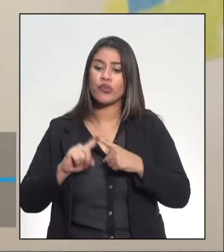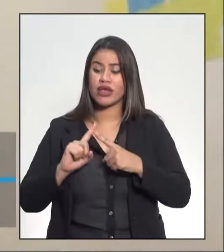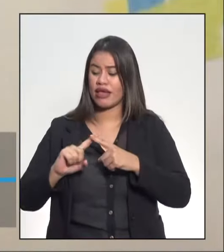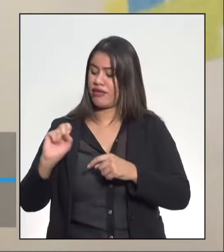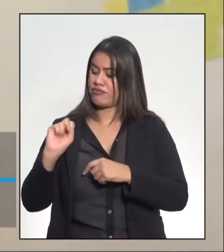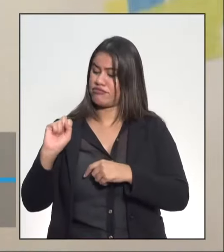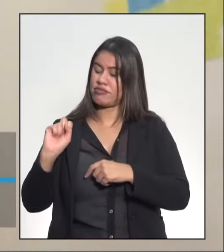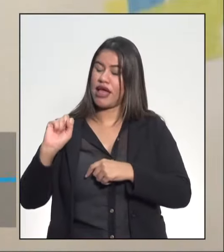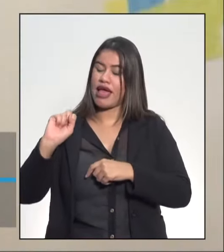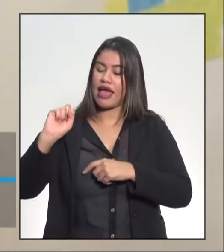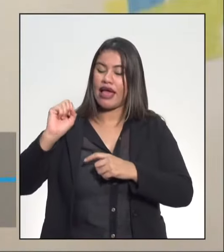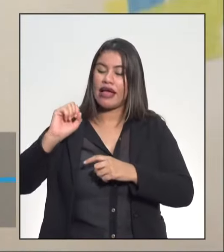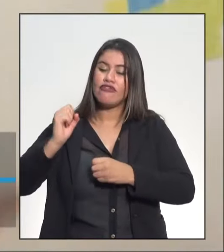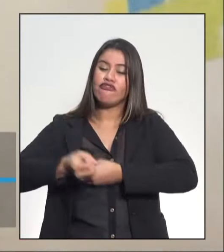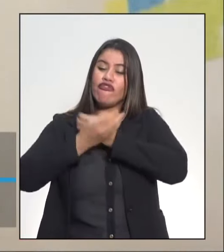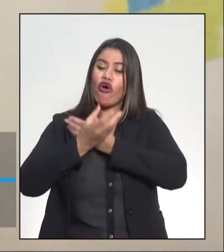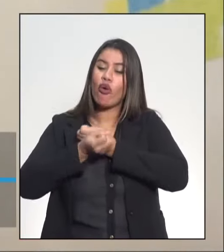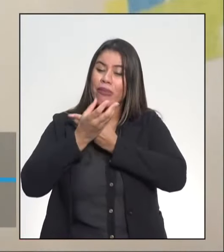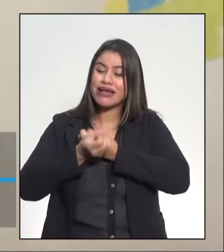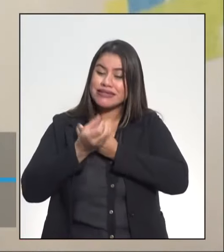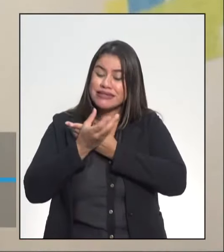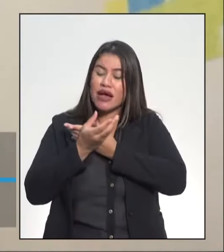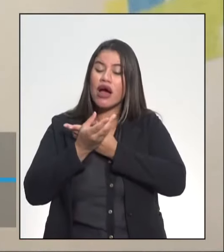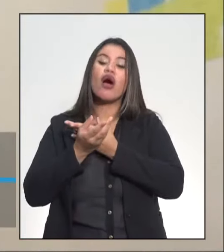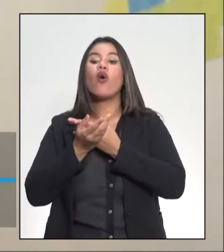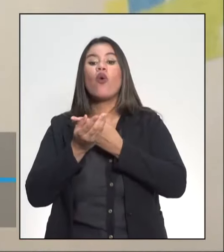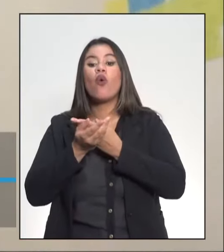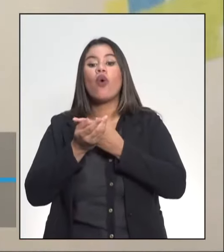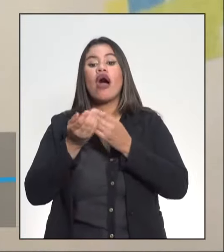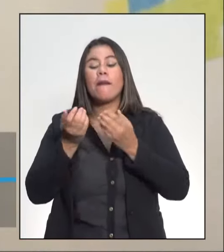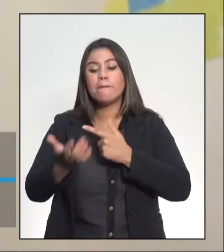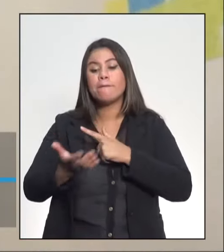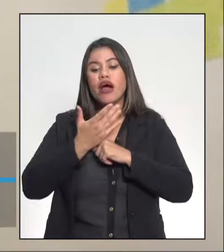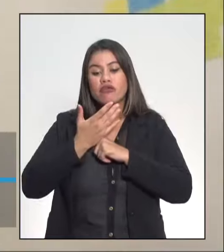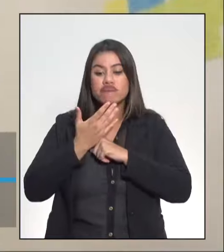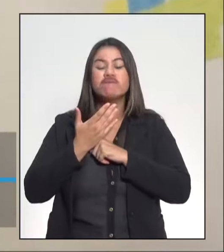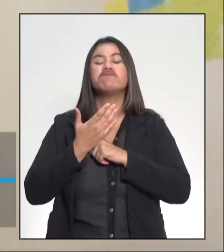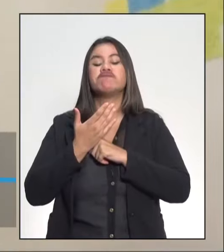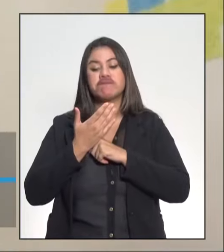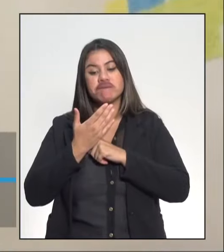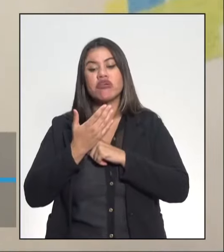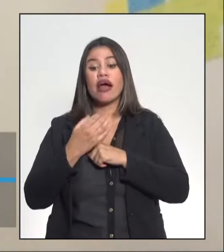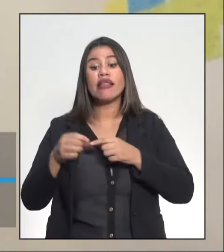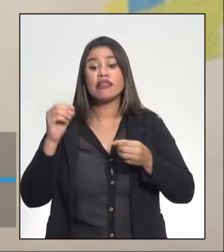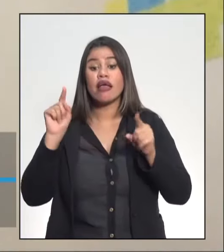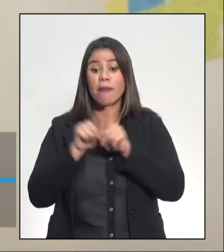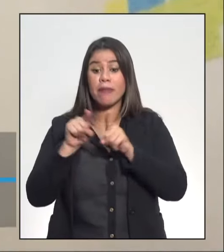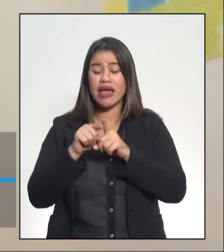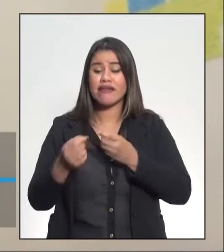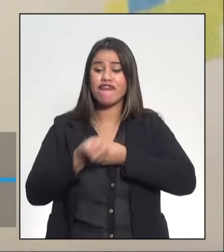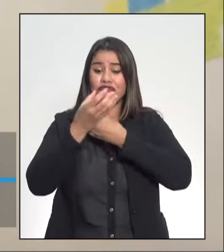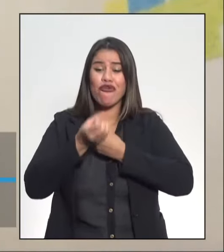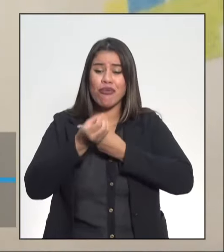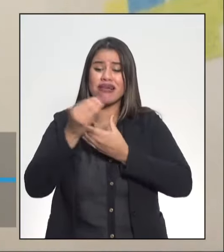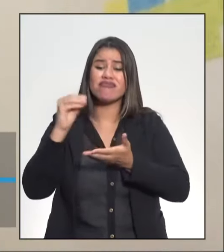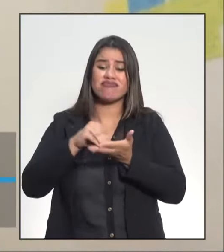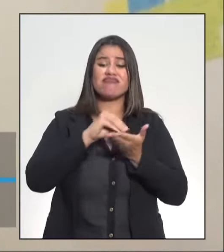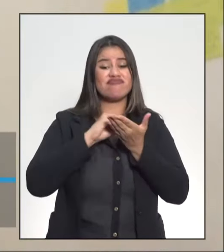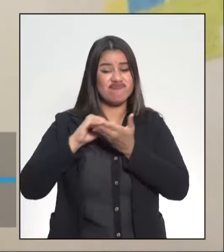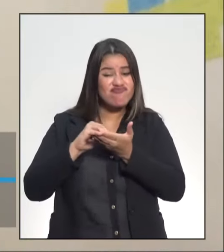informação, né? E da desinformação também, que a gente vai ver um pouquinho mais pra frente. Informação e desinformação. A gente vai ver de onde vem esse